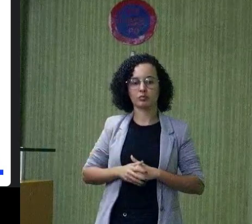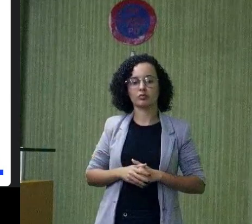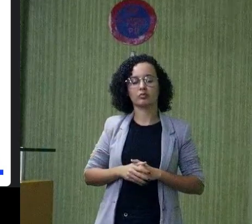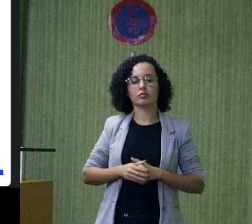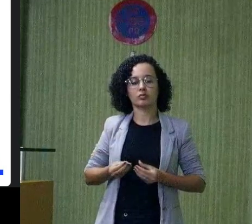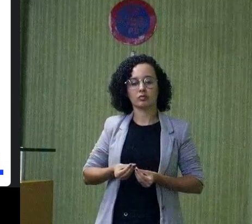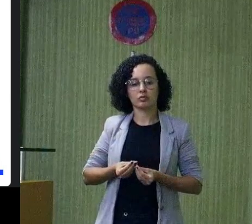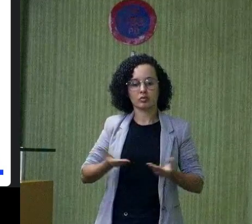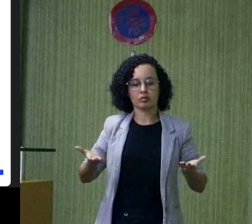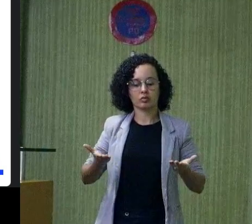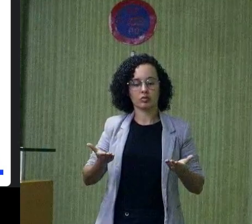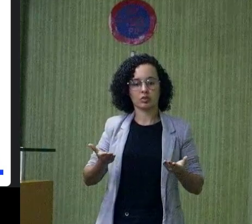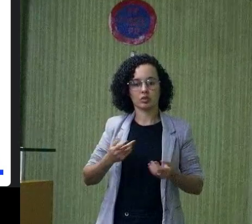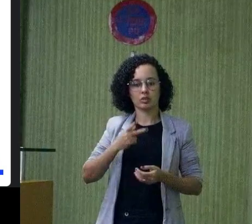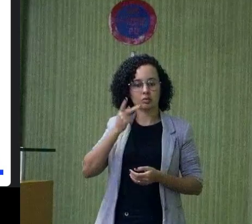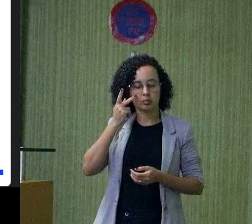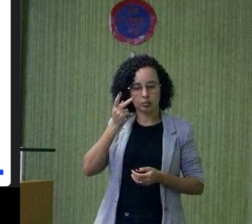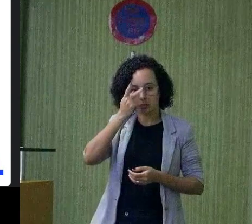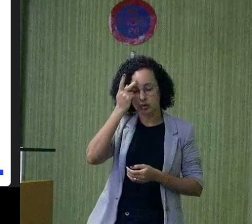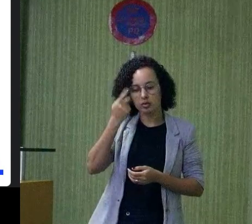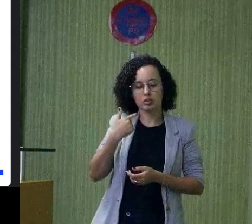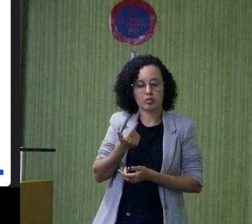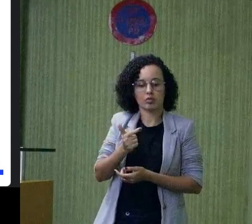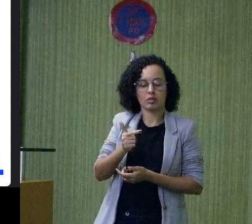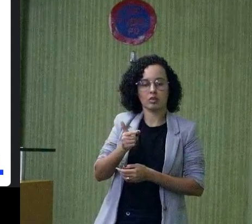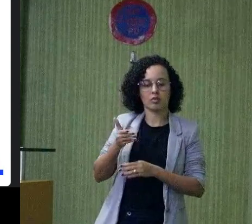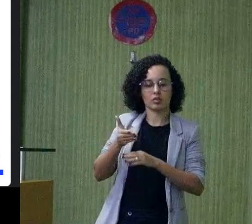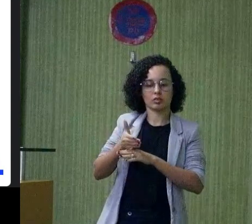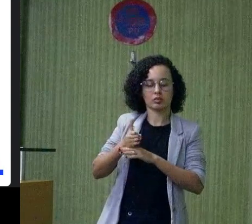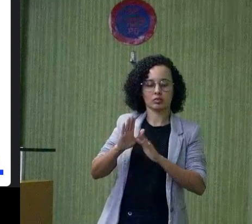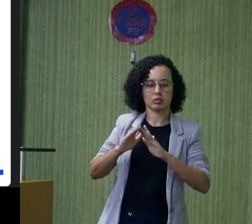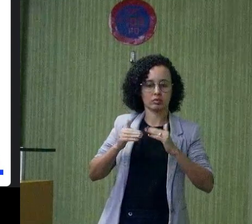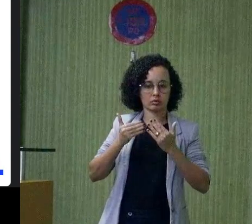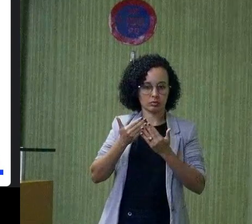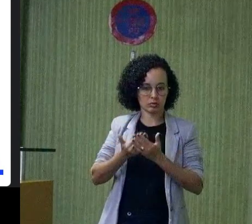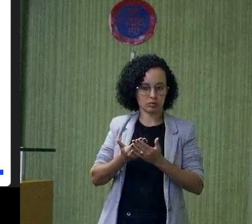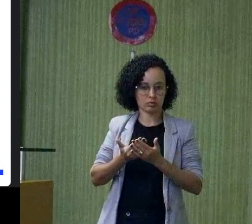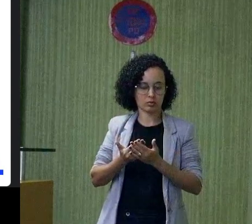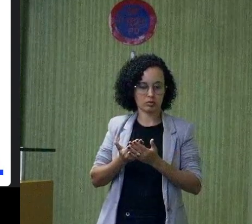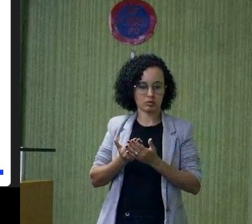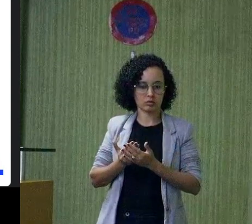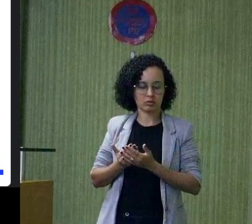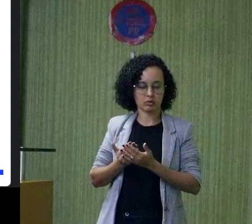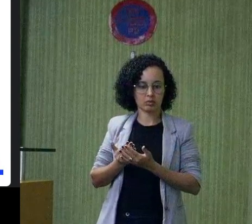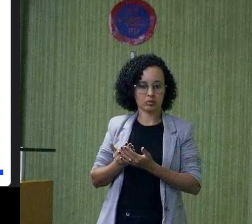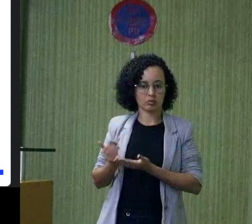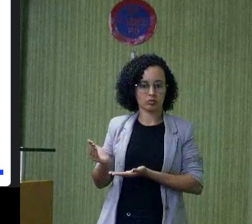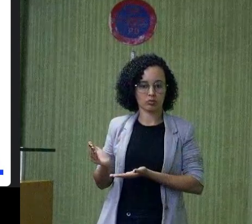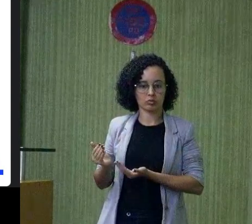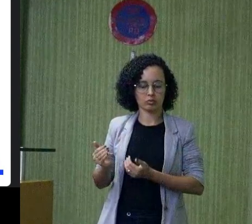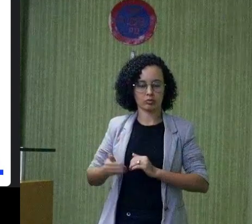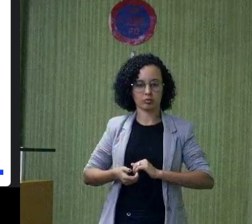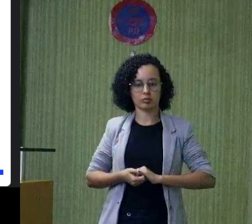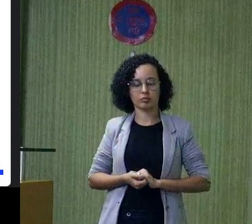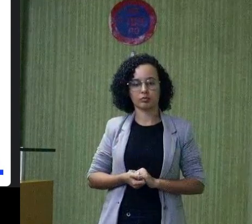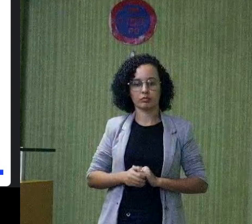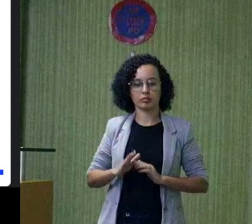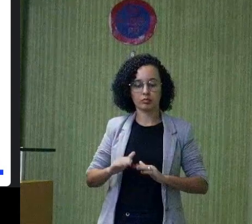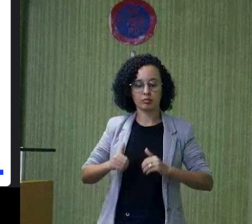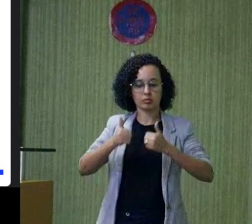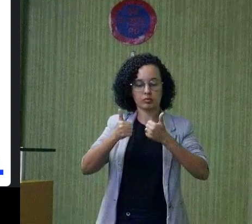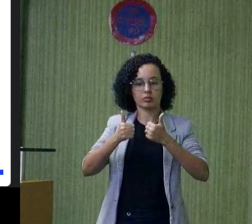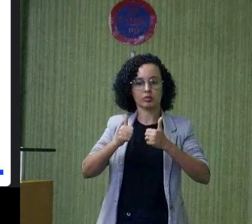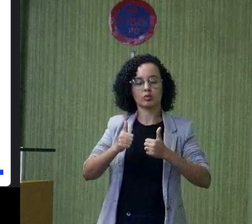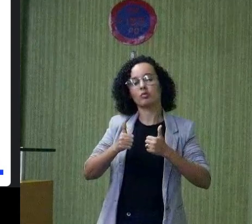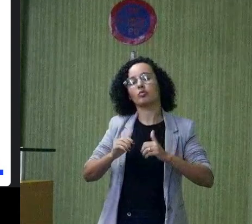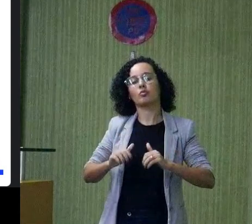aqueles que não tiveram acesso na idade própria também já está estabelecido na na na nossa DB né a a melhoria da qualidade da